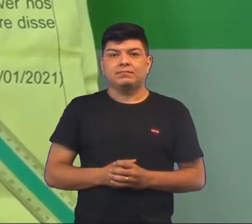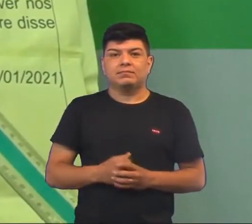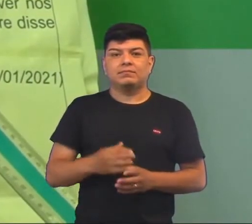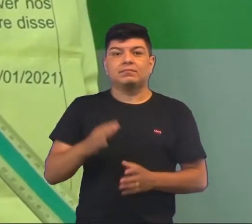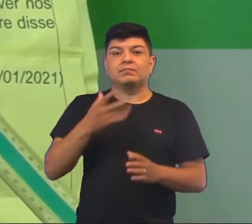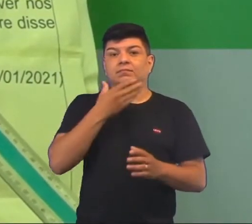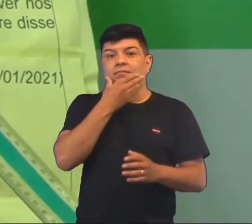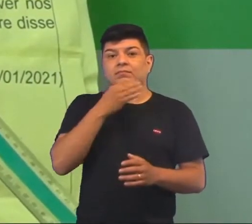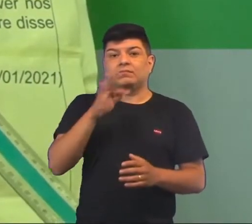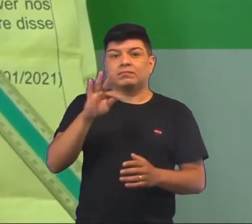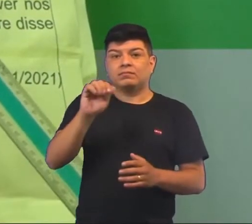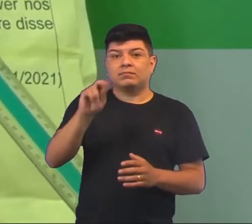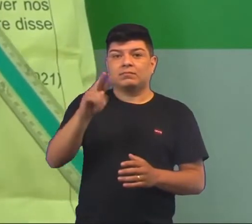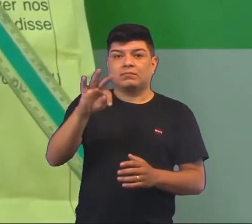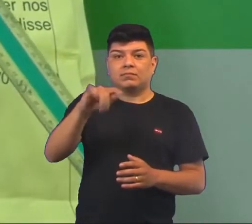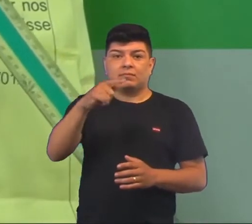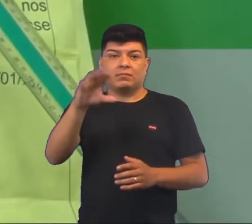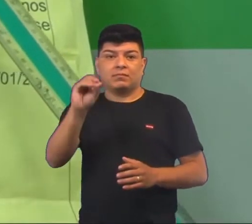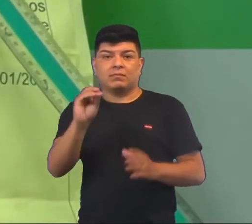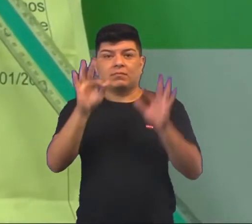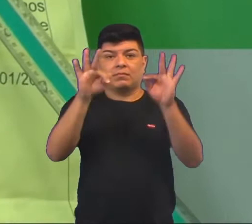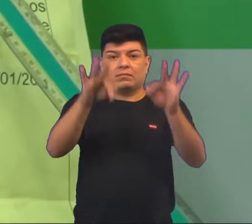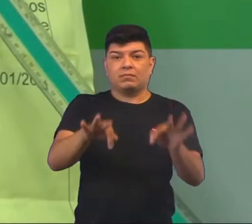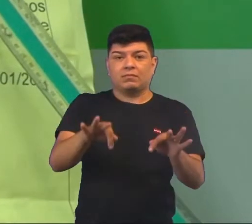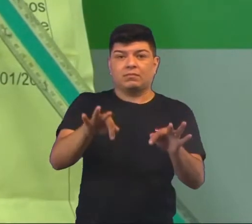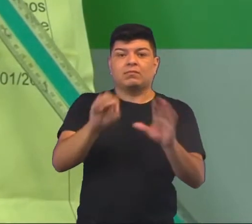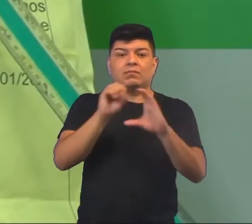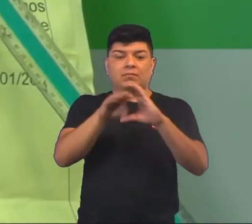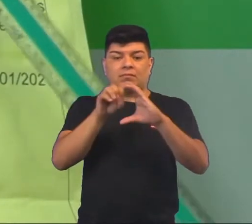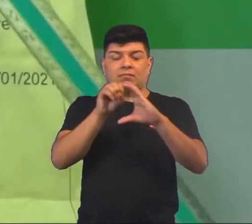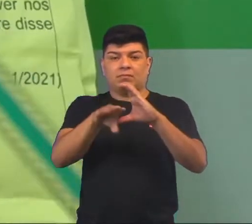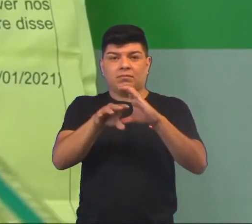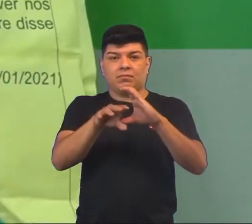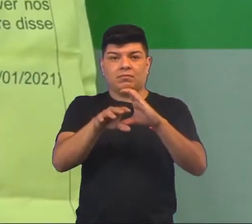Faustão deixa a TV Globo no final de 2021.